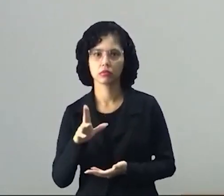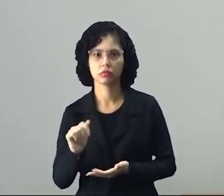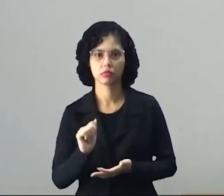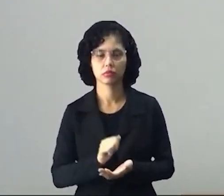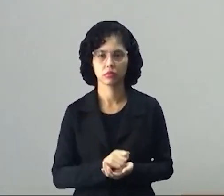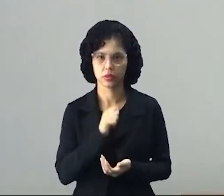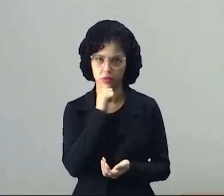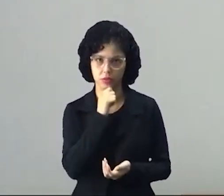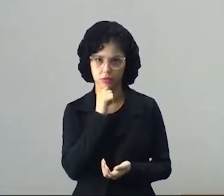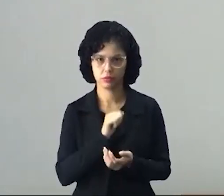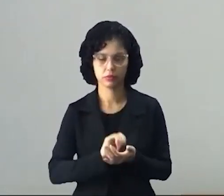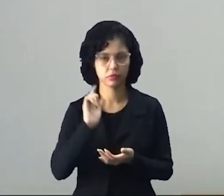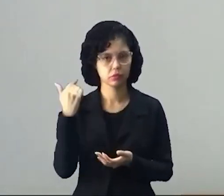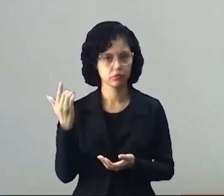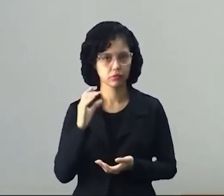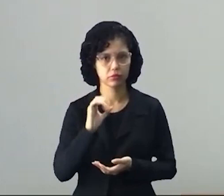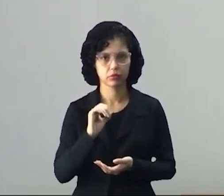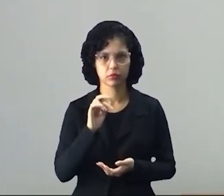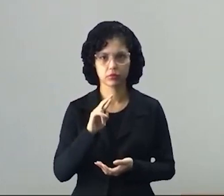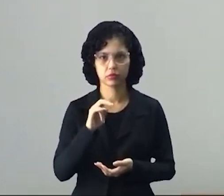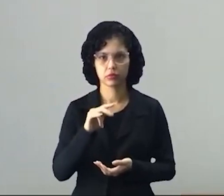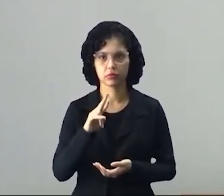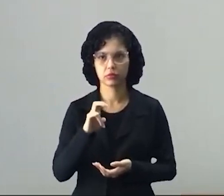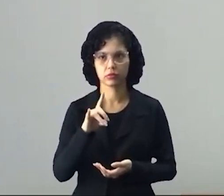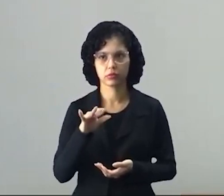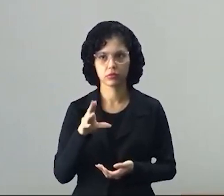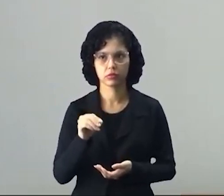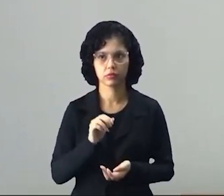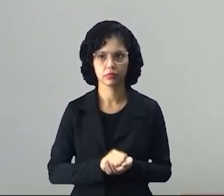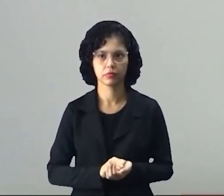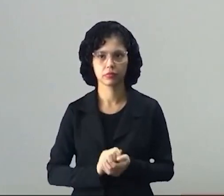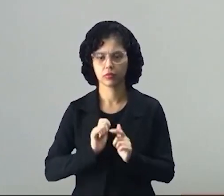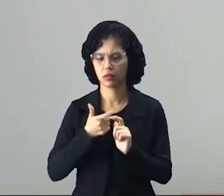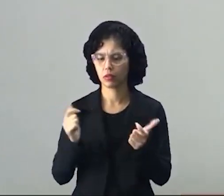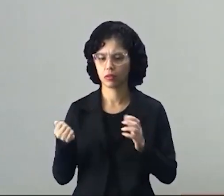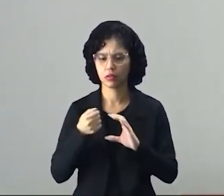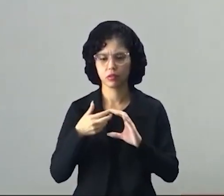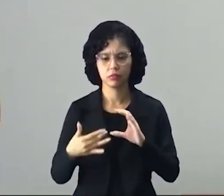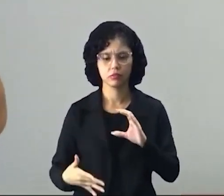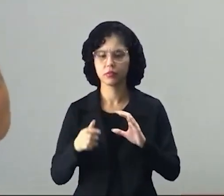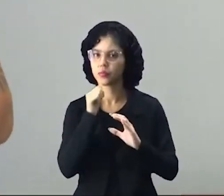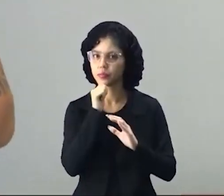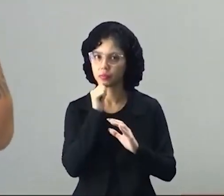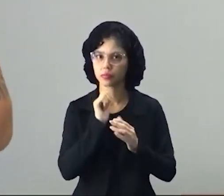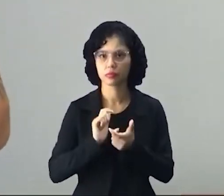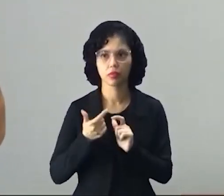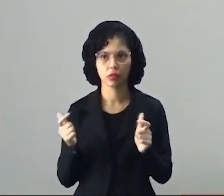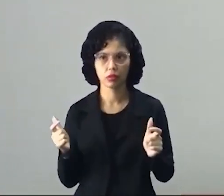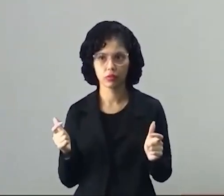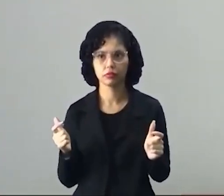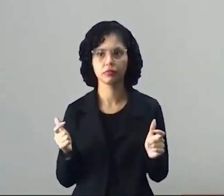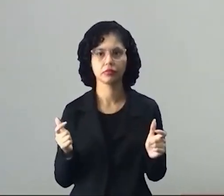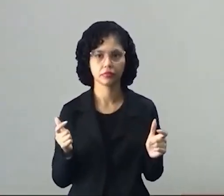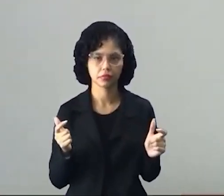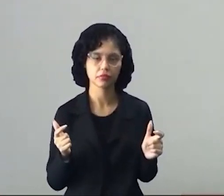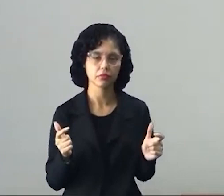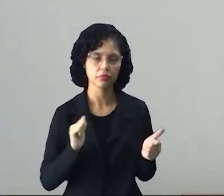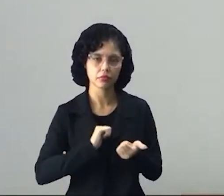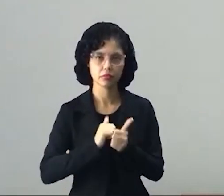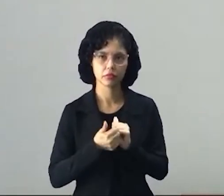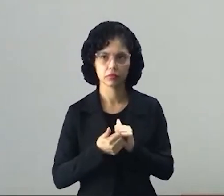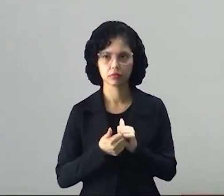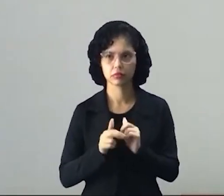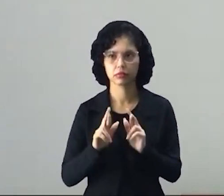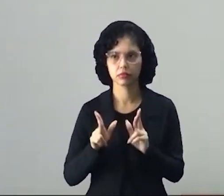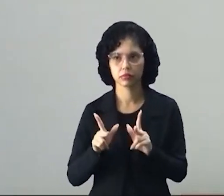relação a outros organismos. Isso explica o maior número de espécies e as maiores, vamos dizer, as maiores não, mas